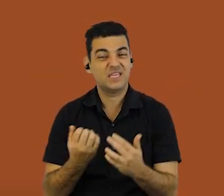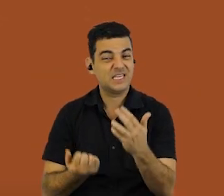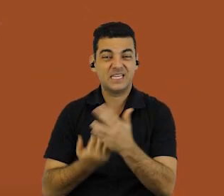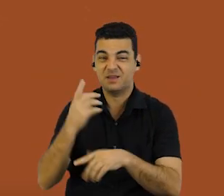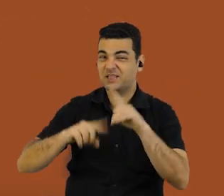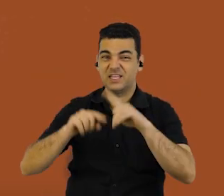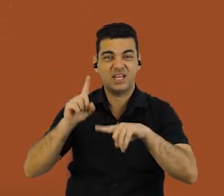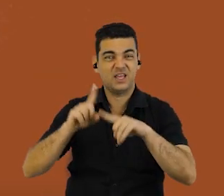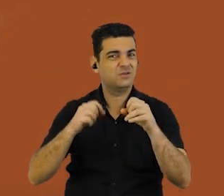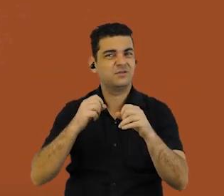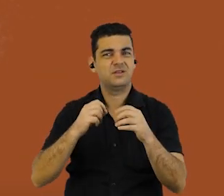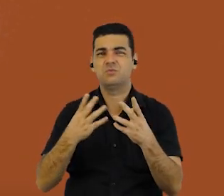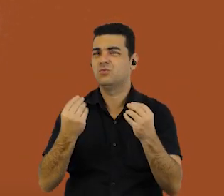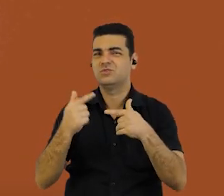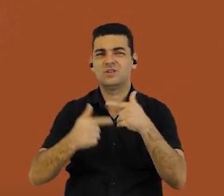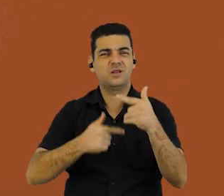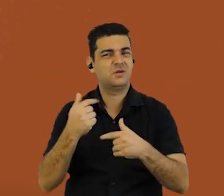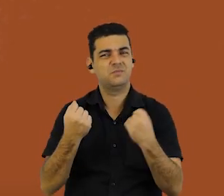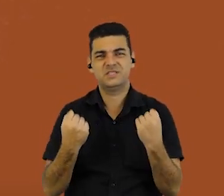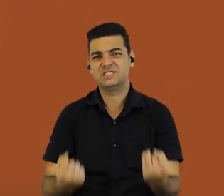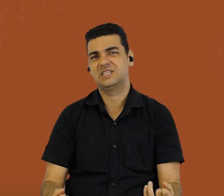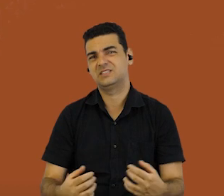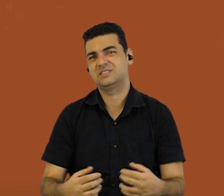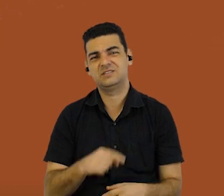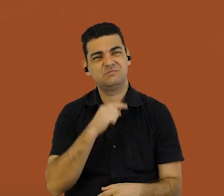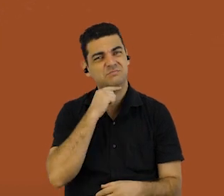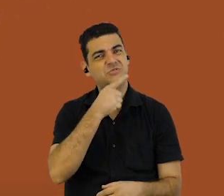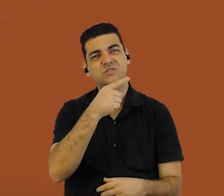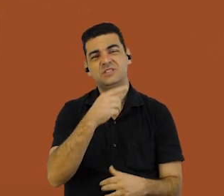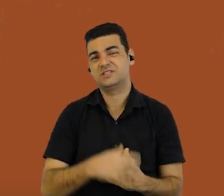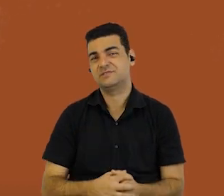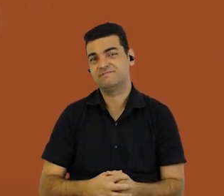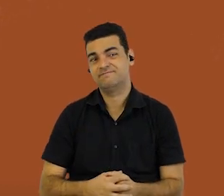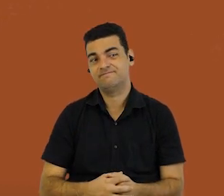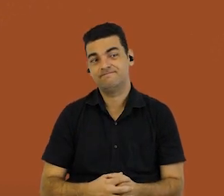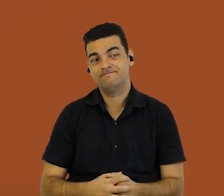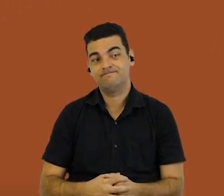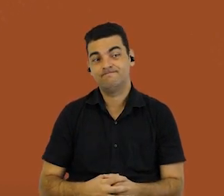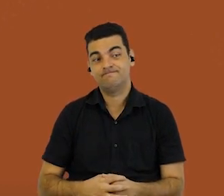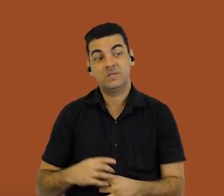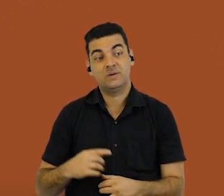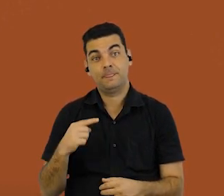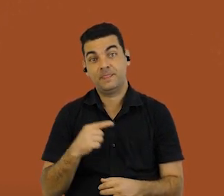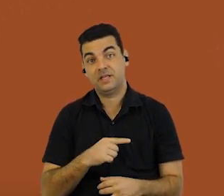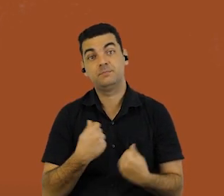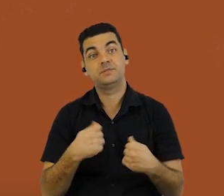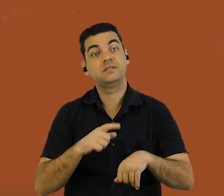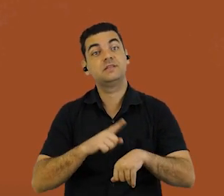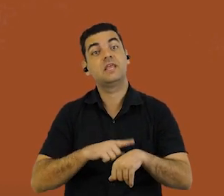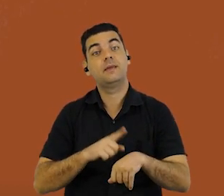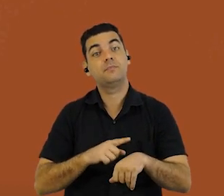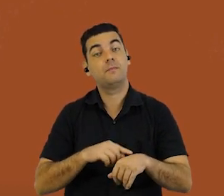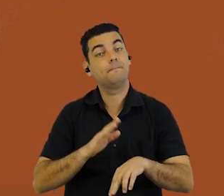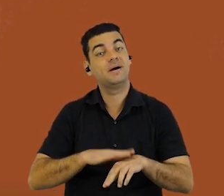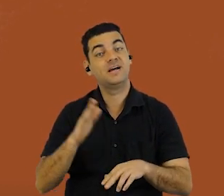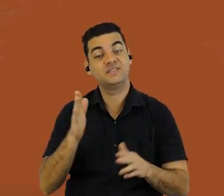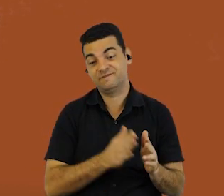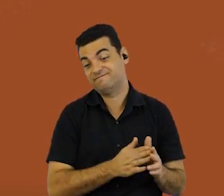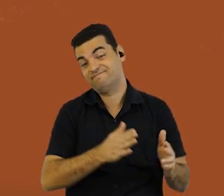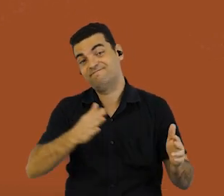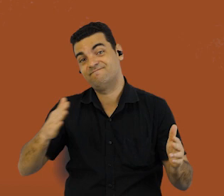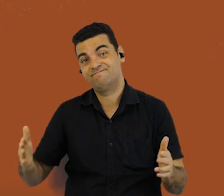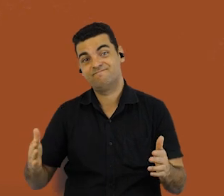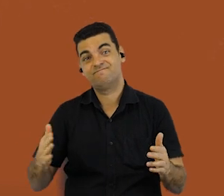esses materiais. Então, se ele puder pelo menos criar isso em semanas pedagógicas,